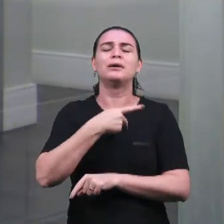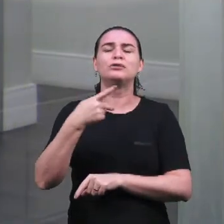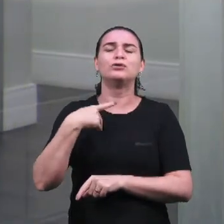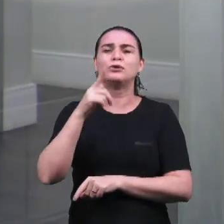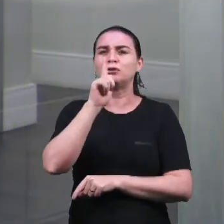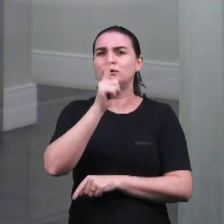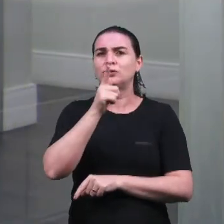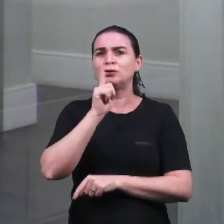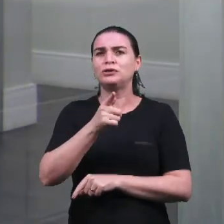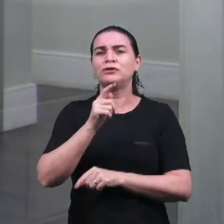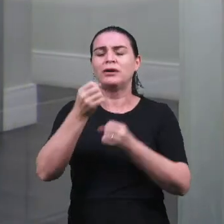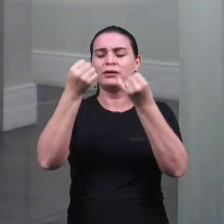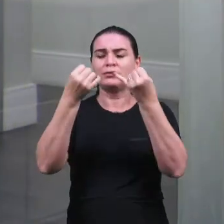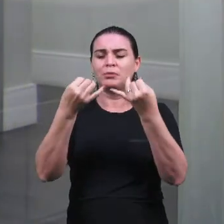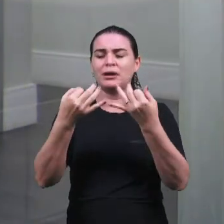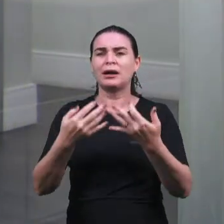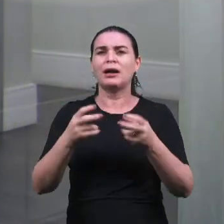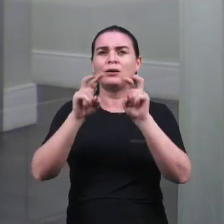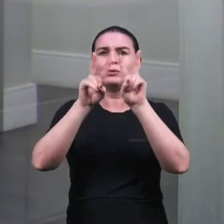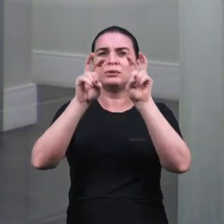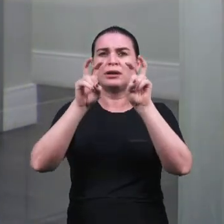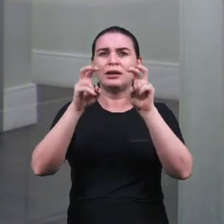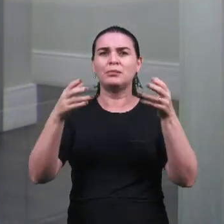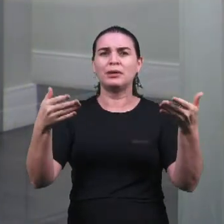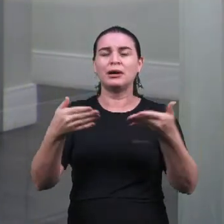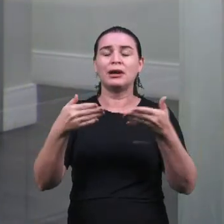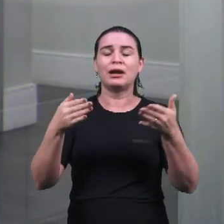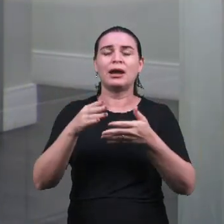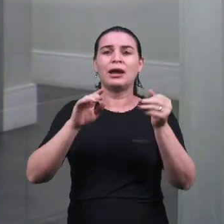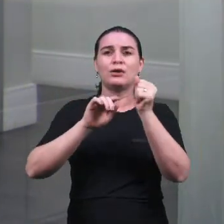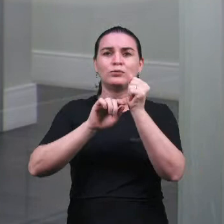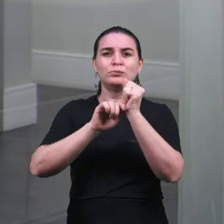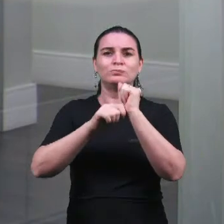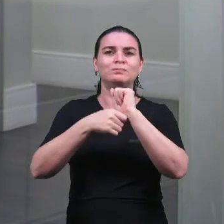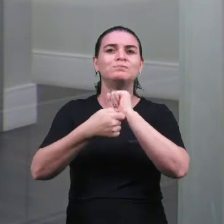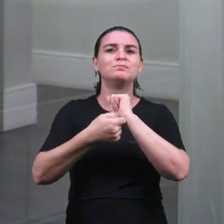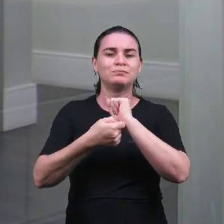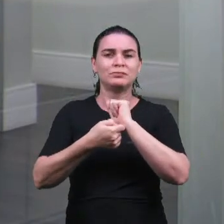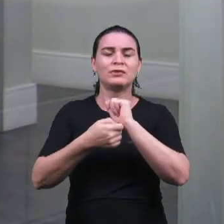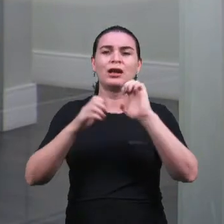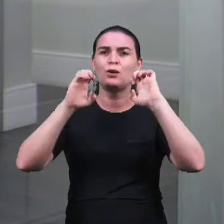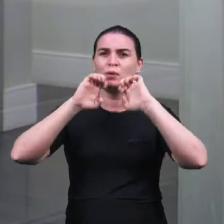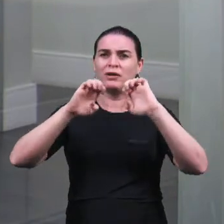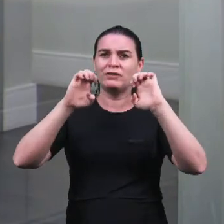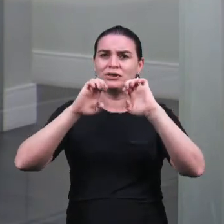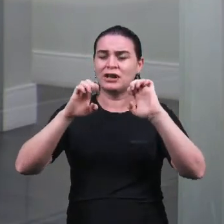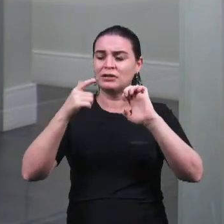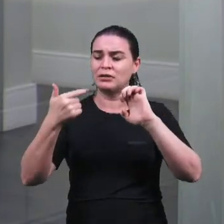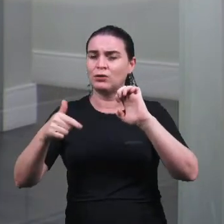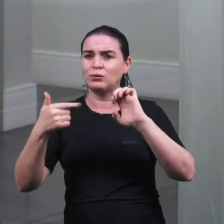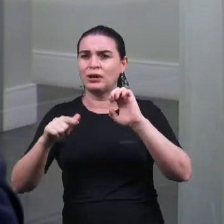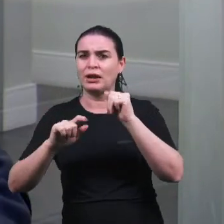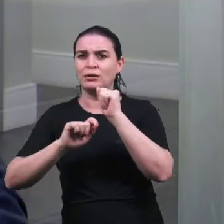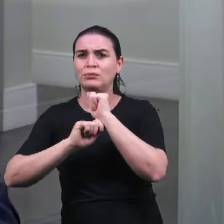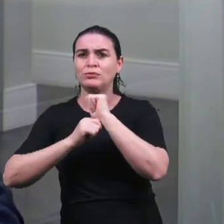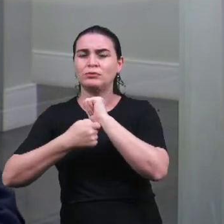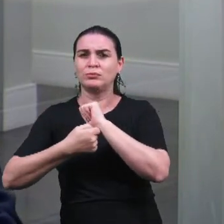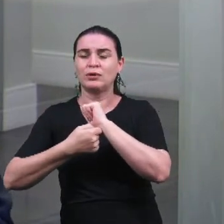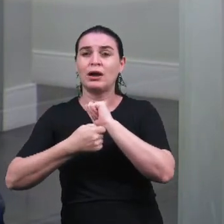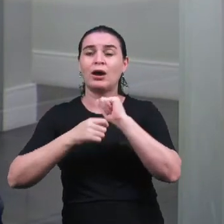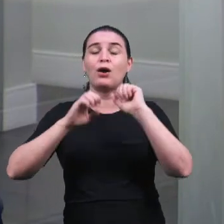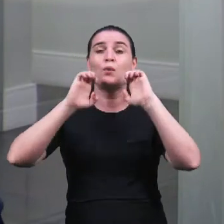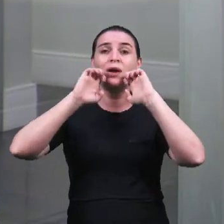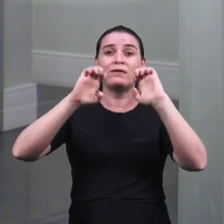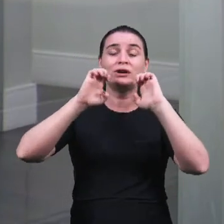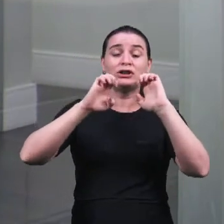assunto, que é o assunto do momento, que é o mistério. O evangelho e seu mistério. E o evangelho com o